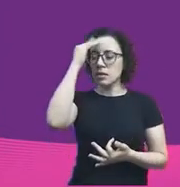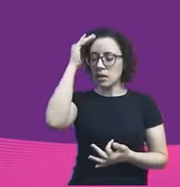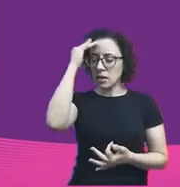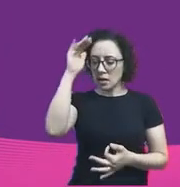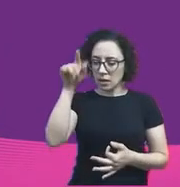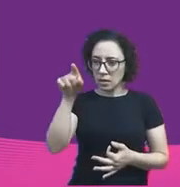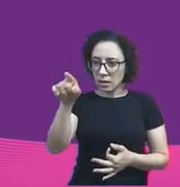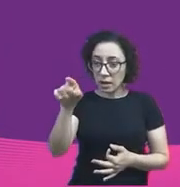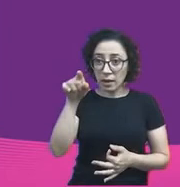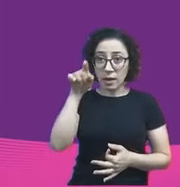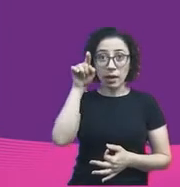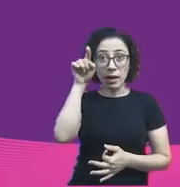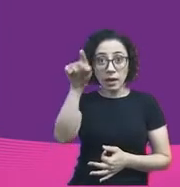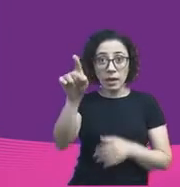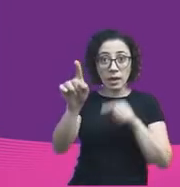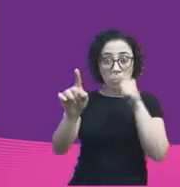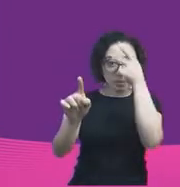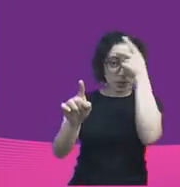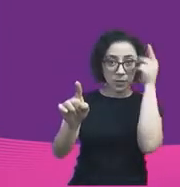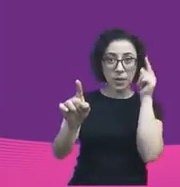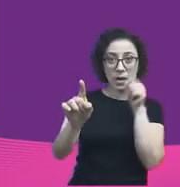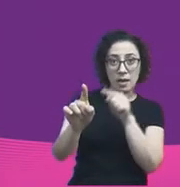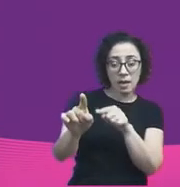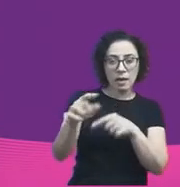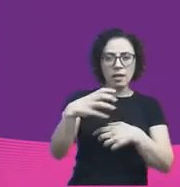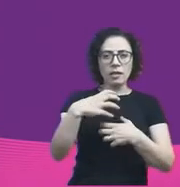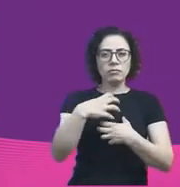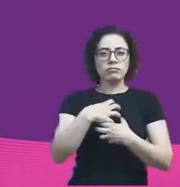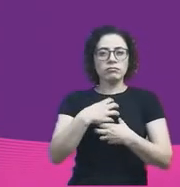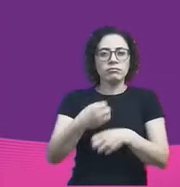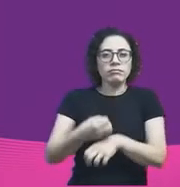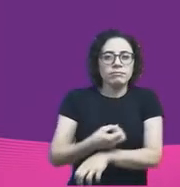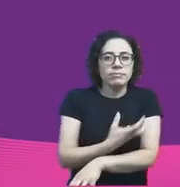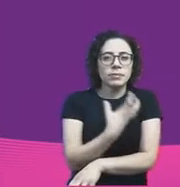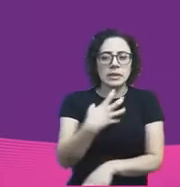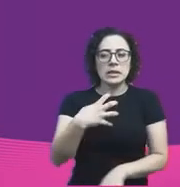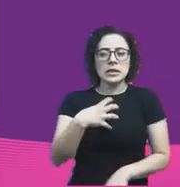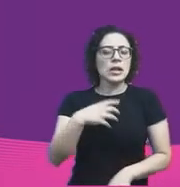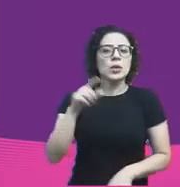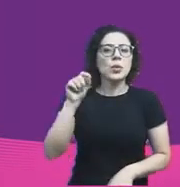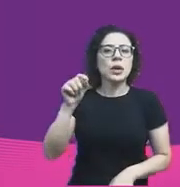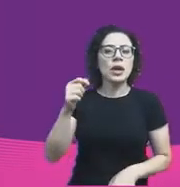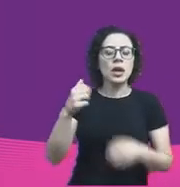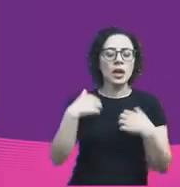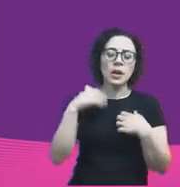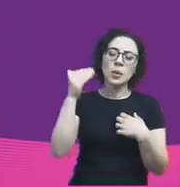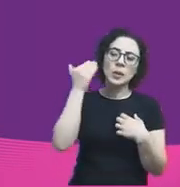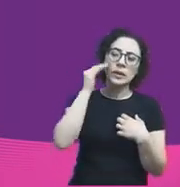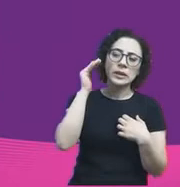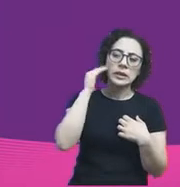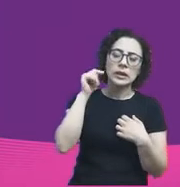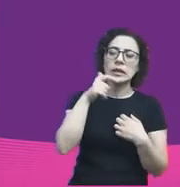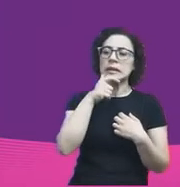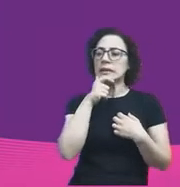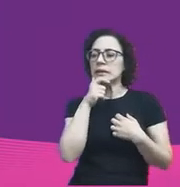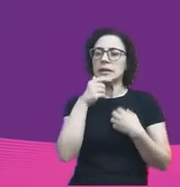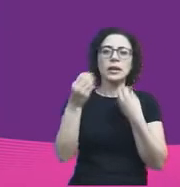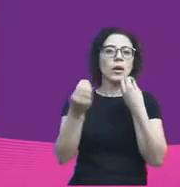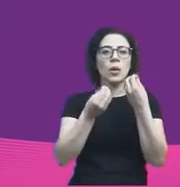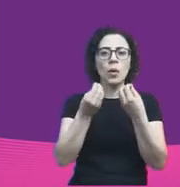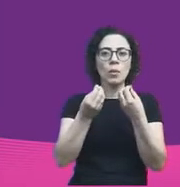pessoa. Tem que diferenciar de empatia. Empatia é um sentimento, tá? A compaixão é uma ação, é um desejo